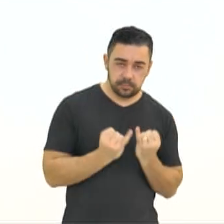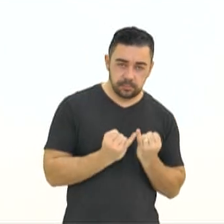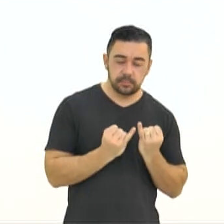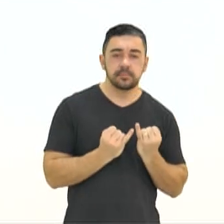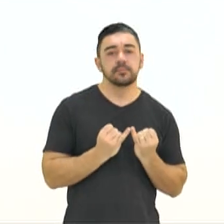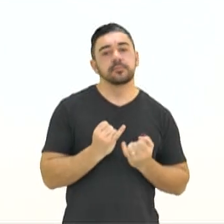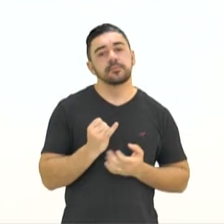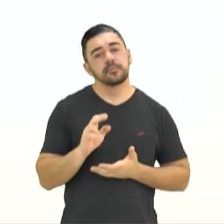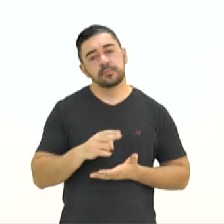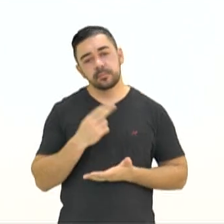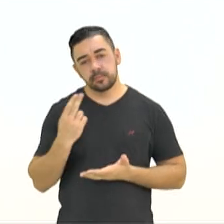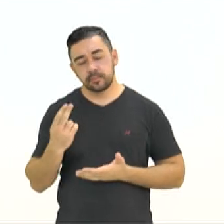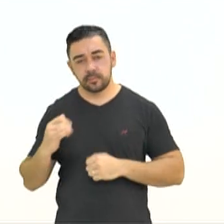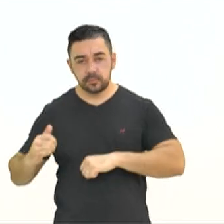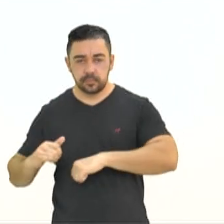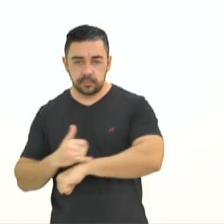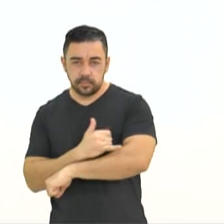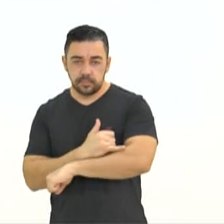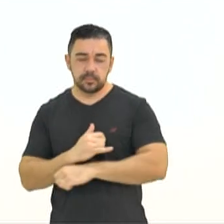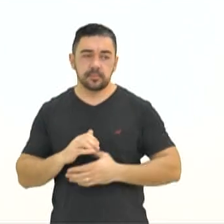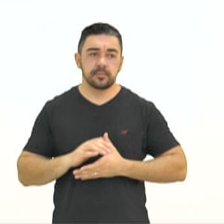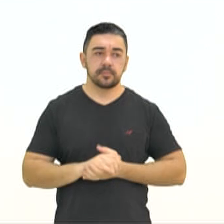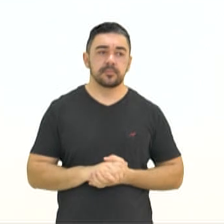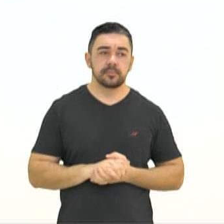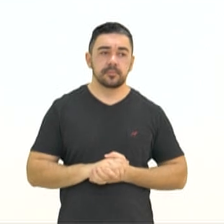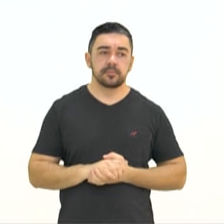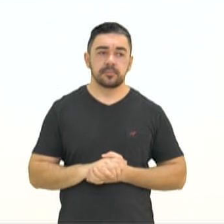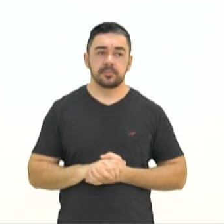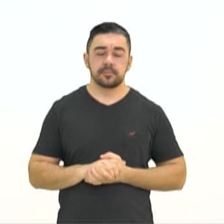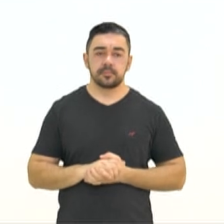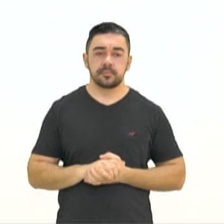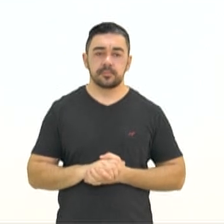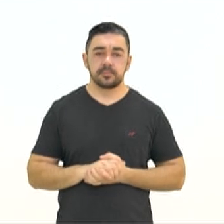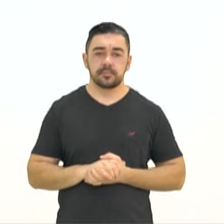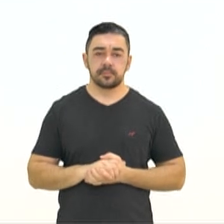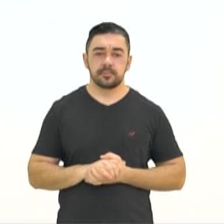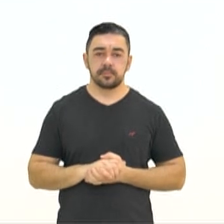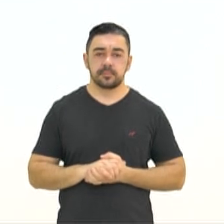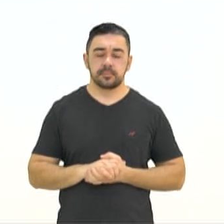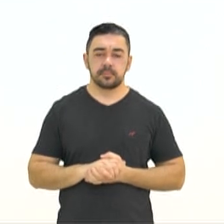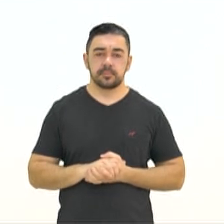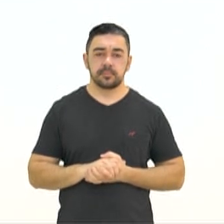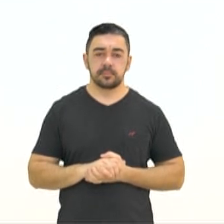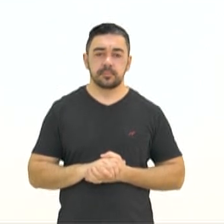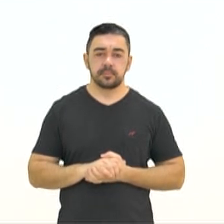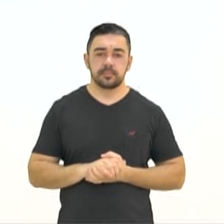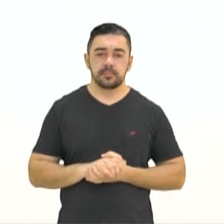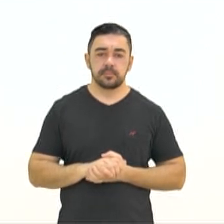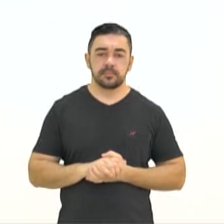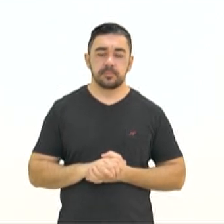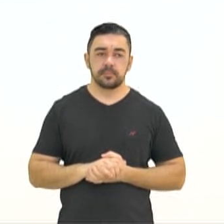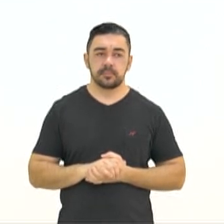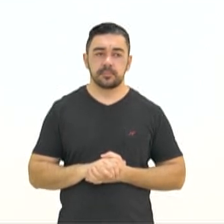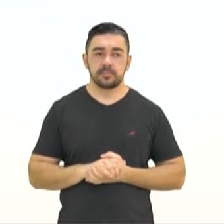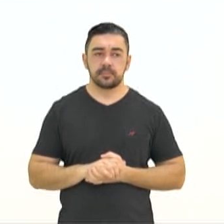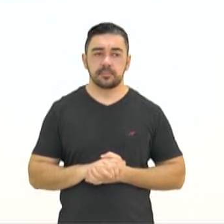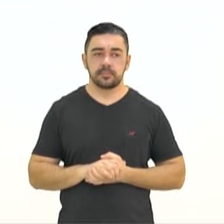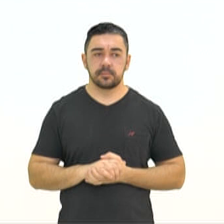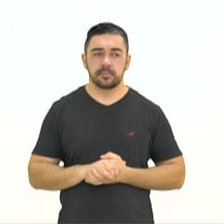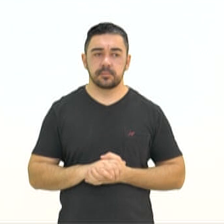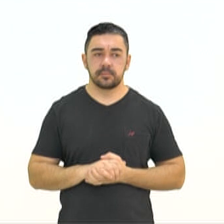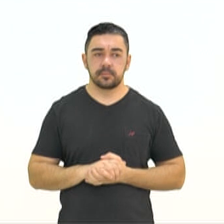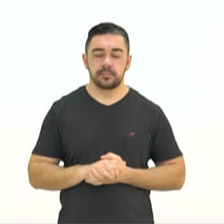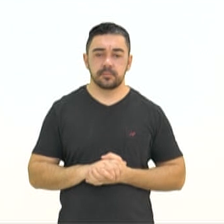ou magra, gordo ou gorda, barro ou barra, alto ou alta, jovem, maior